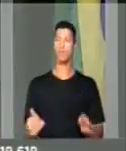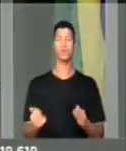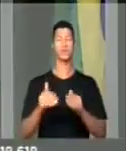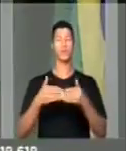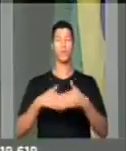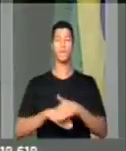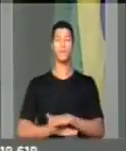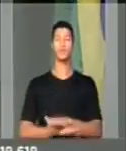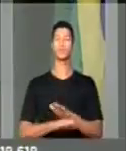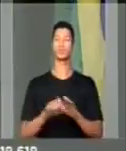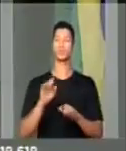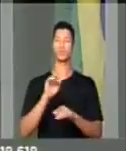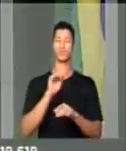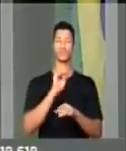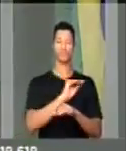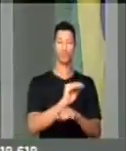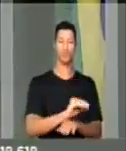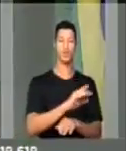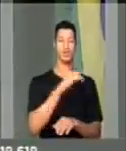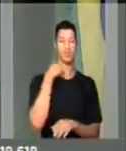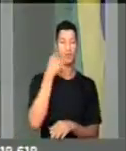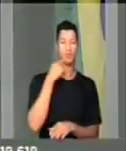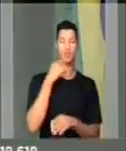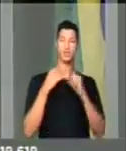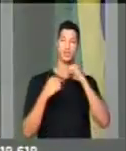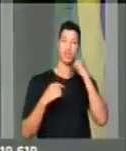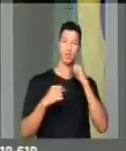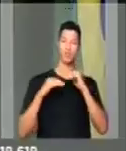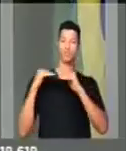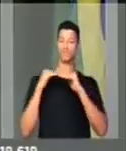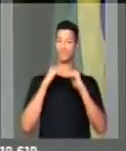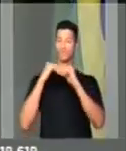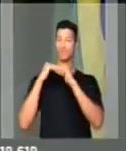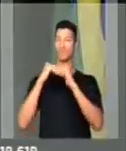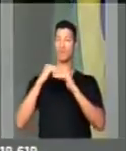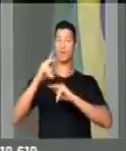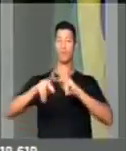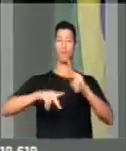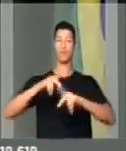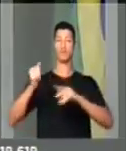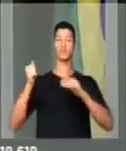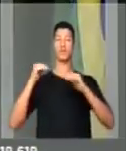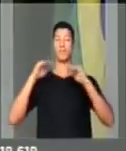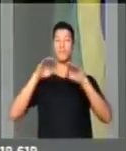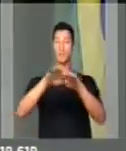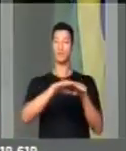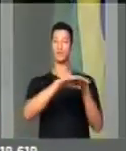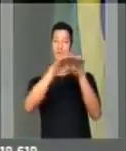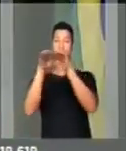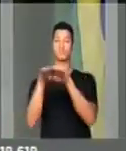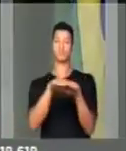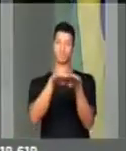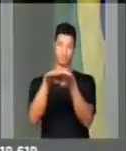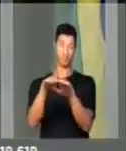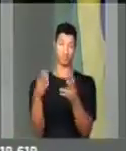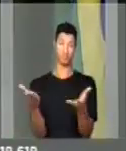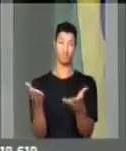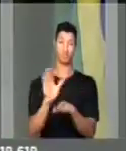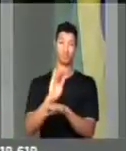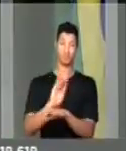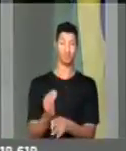um homem que trata deputados e deputadas, senadores e a população igual como ele gostaria que fosse